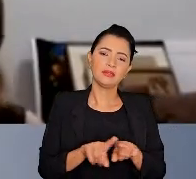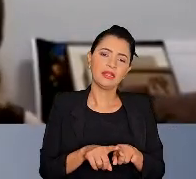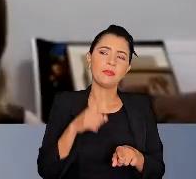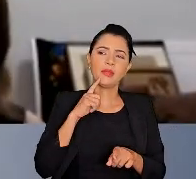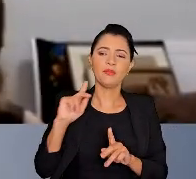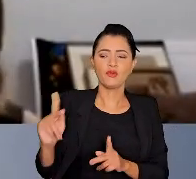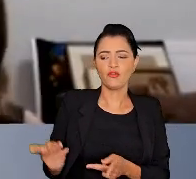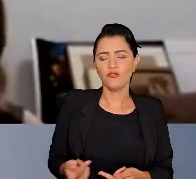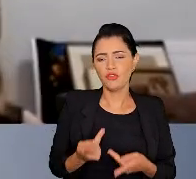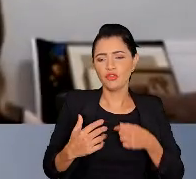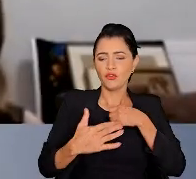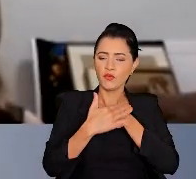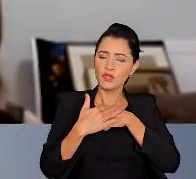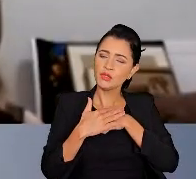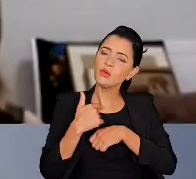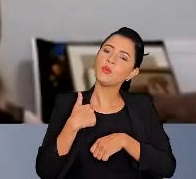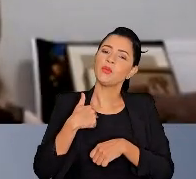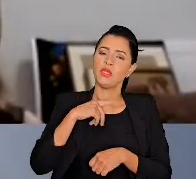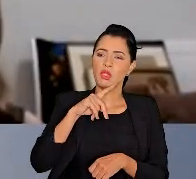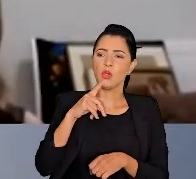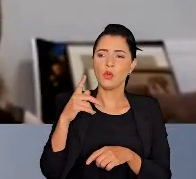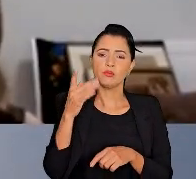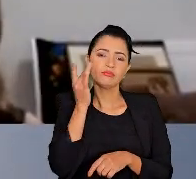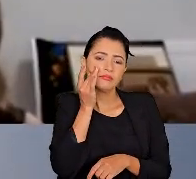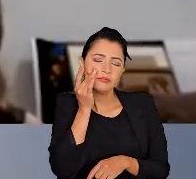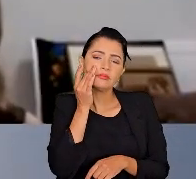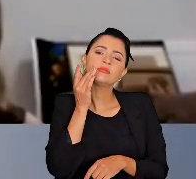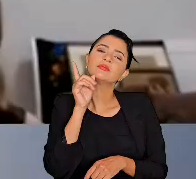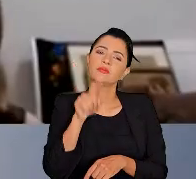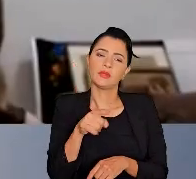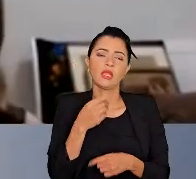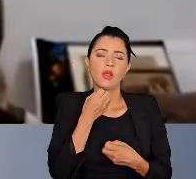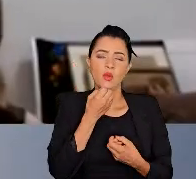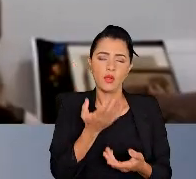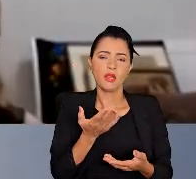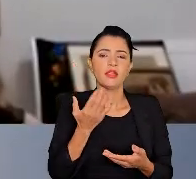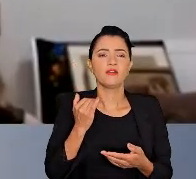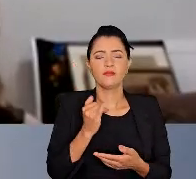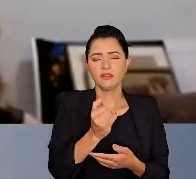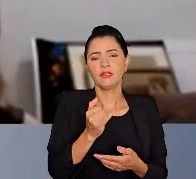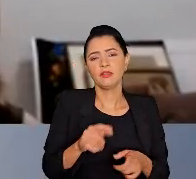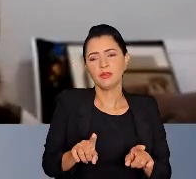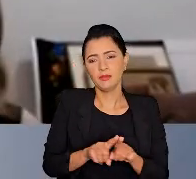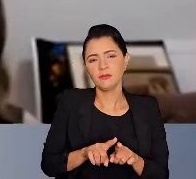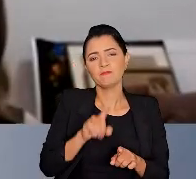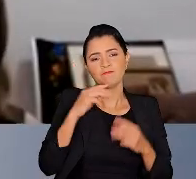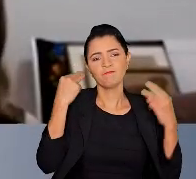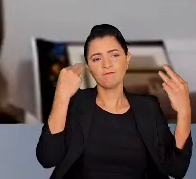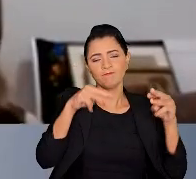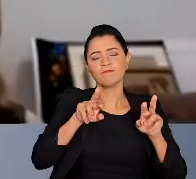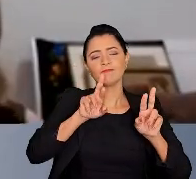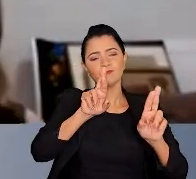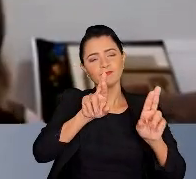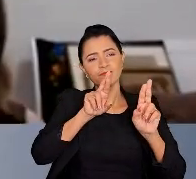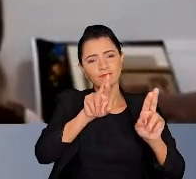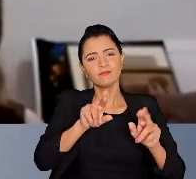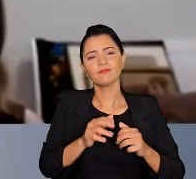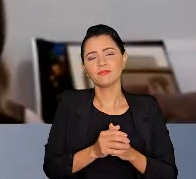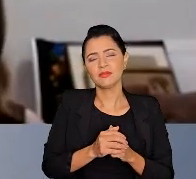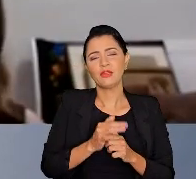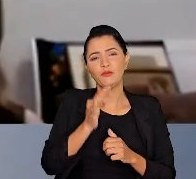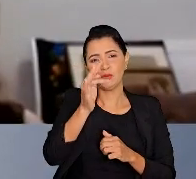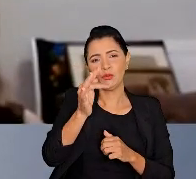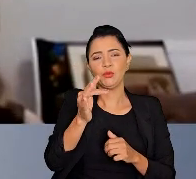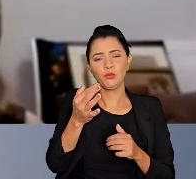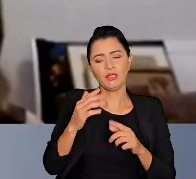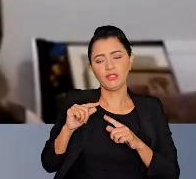convite, conversou comigo também pessoalmente, e é isso que eu gostaria de colocar. Isso é uma mensagem de esperança para as futuras